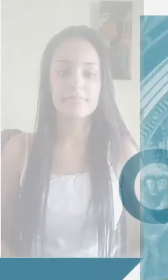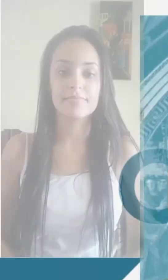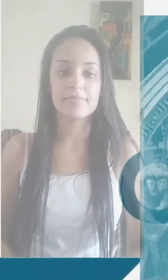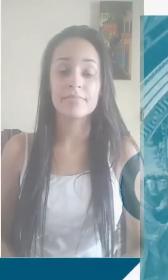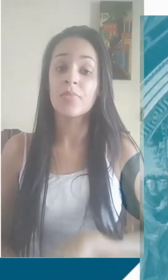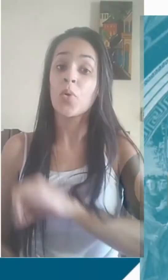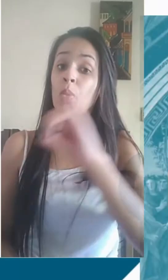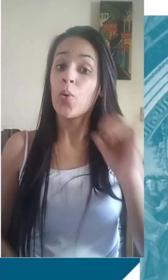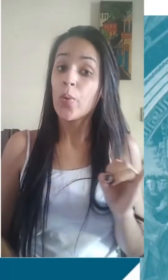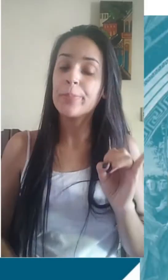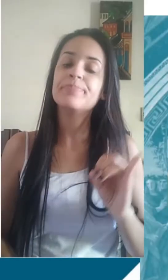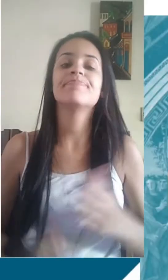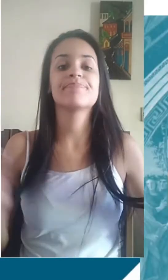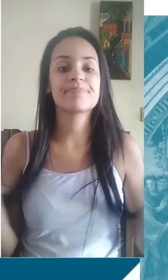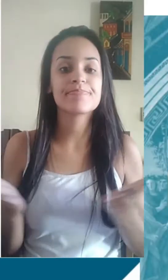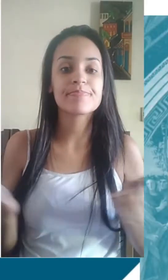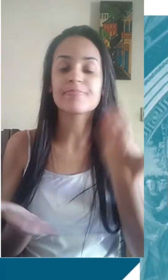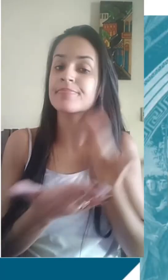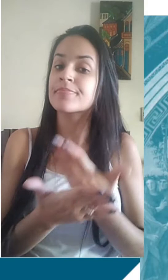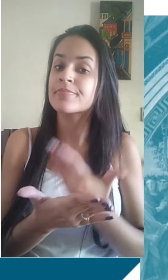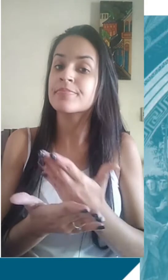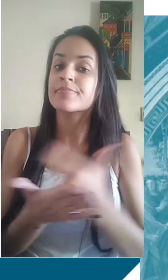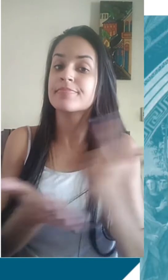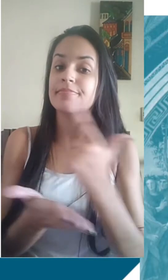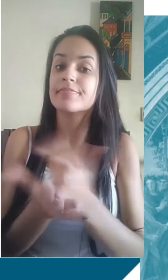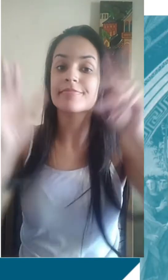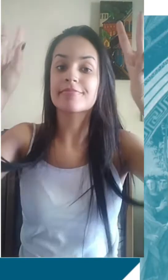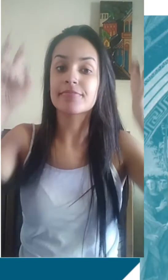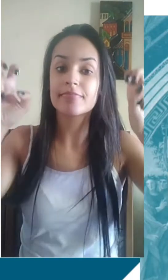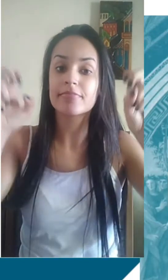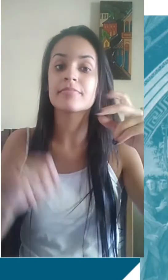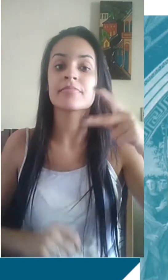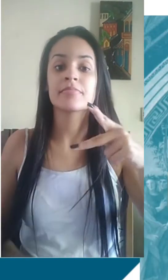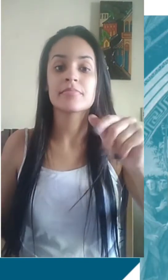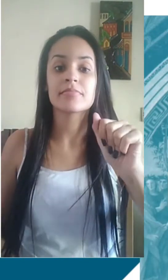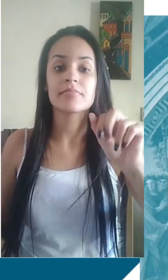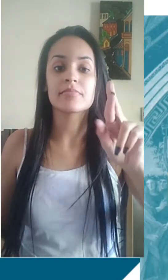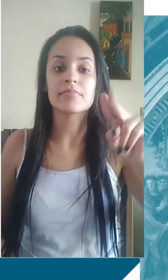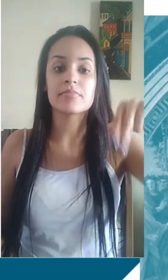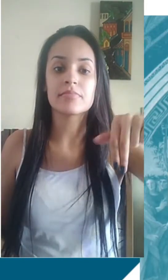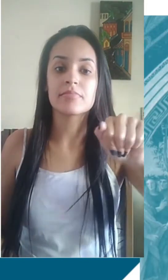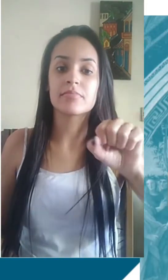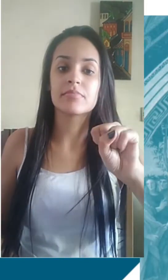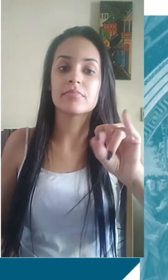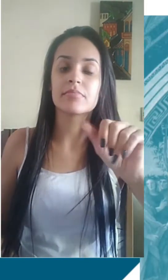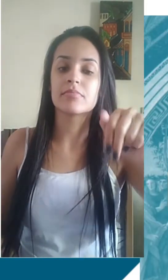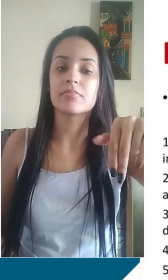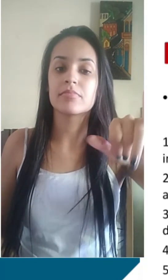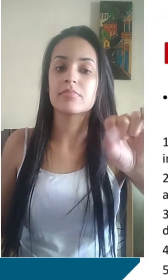Olá, seja bem-vindo, seja bem-vinda à nossa aula 7 de literatura